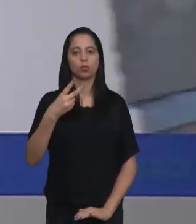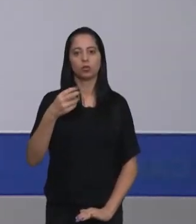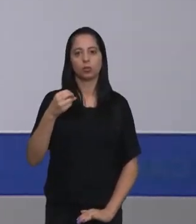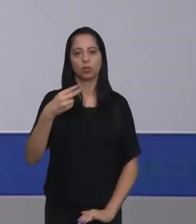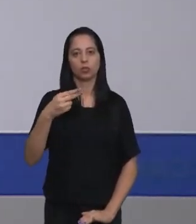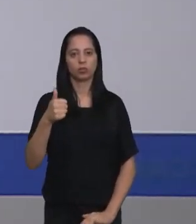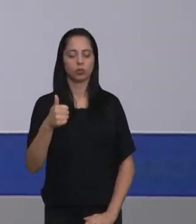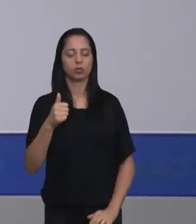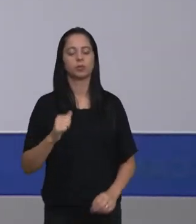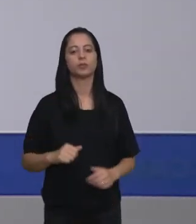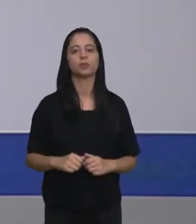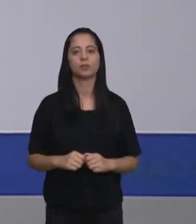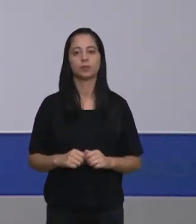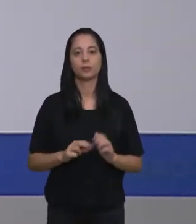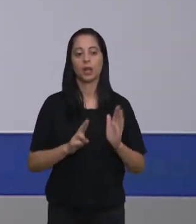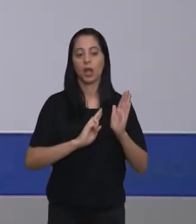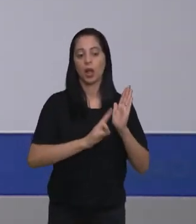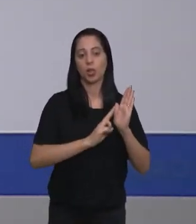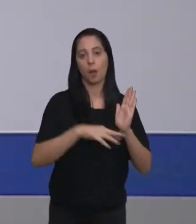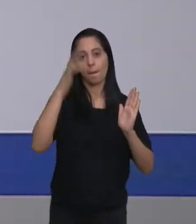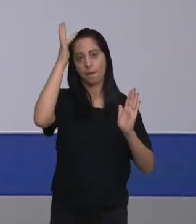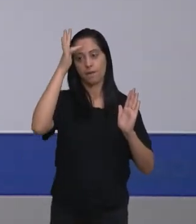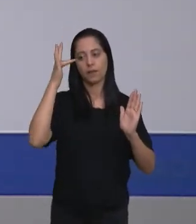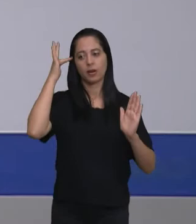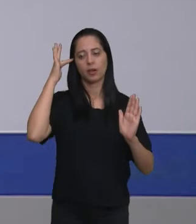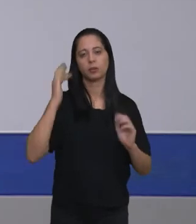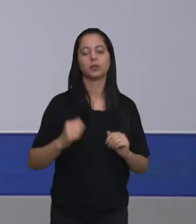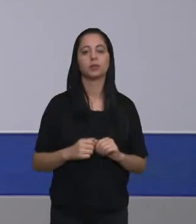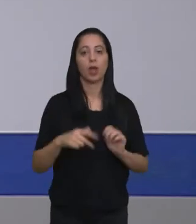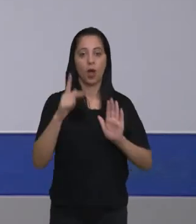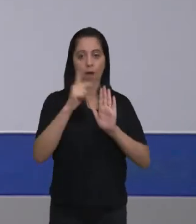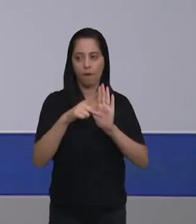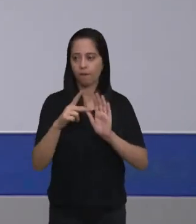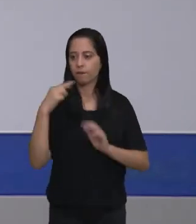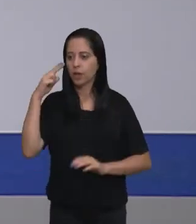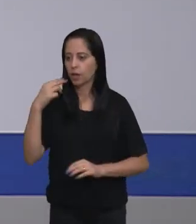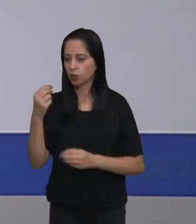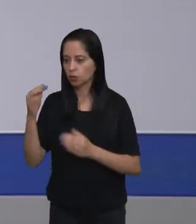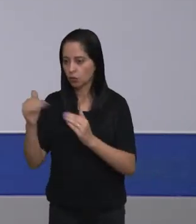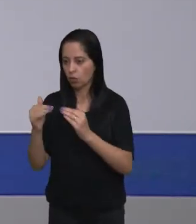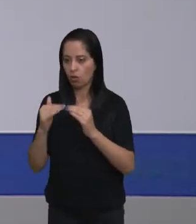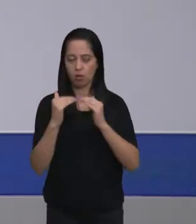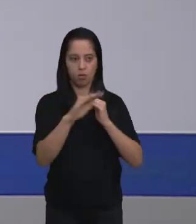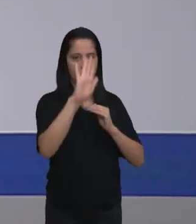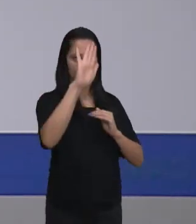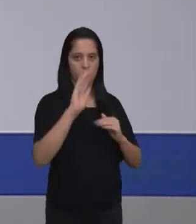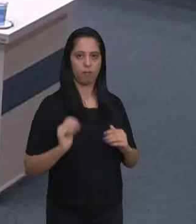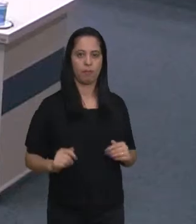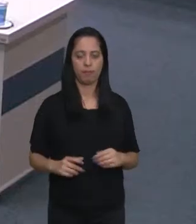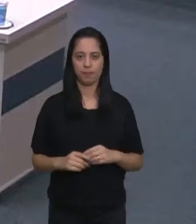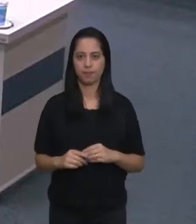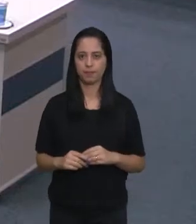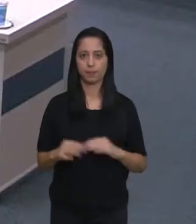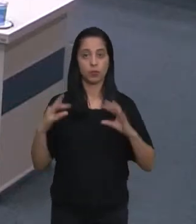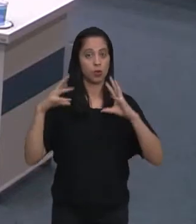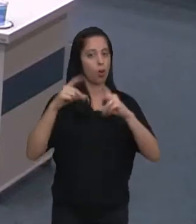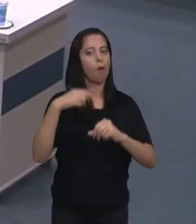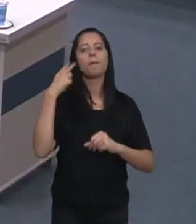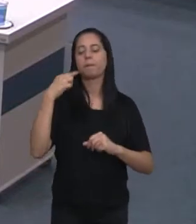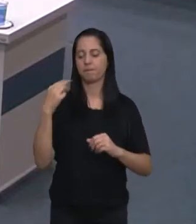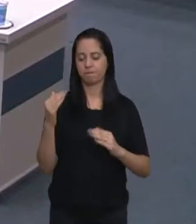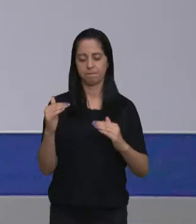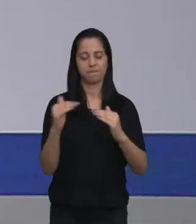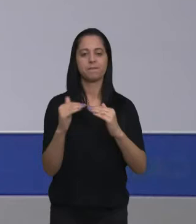598/2021, de autoria do vereador Fernando Petit. Vereadores favoráveis permaneçam como estão, os contrários se manifestem. Nenhum voto contrário,